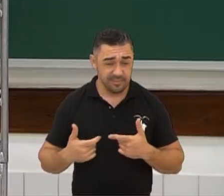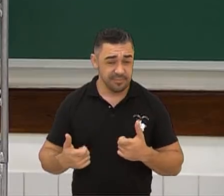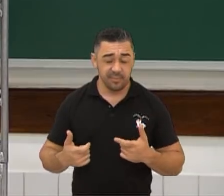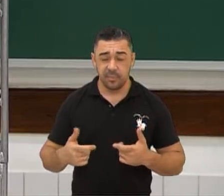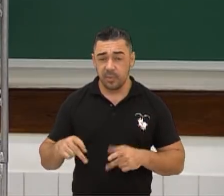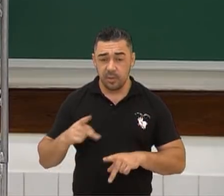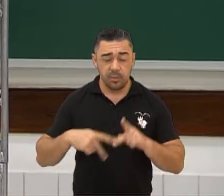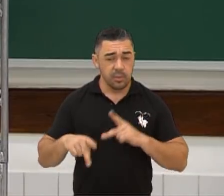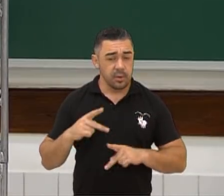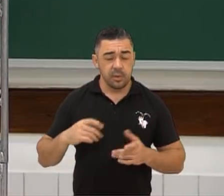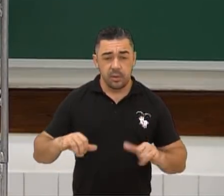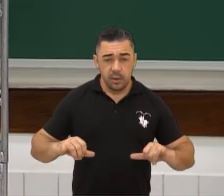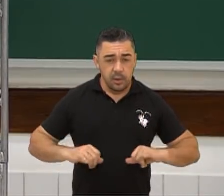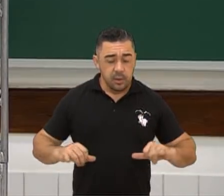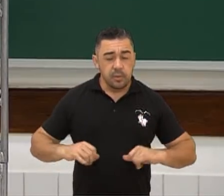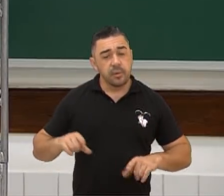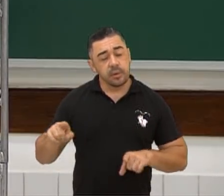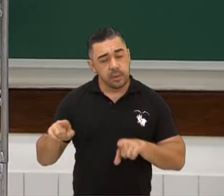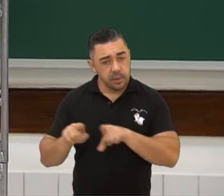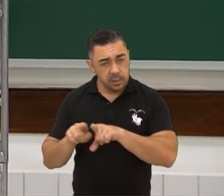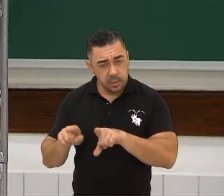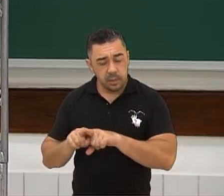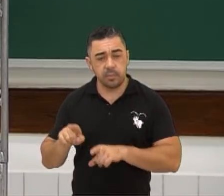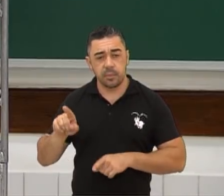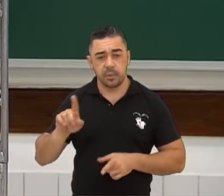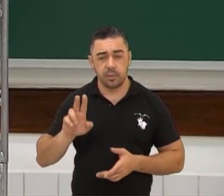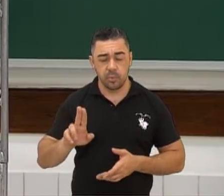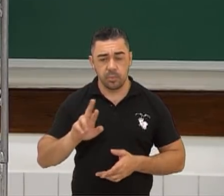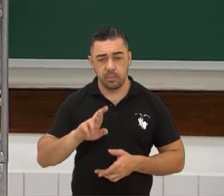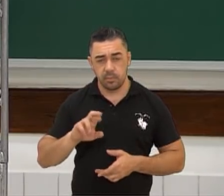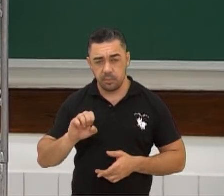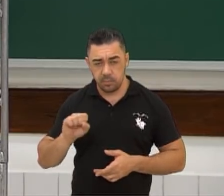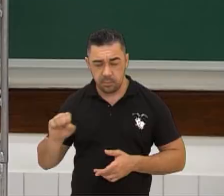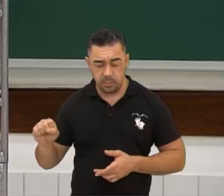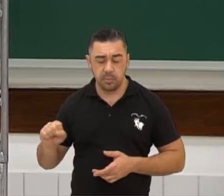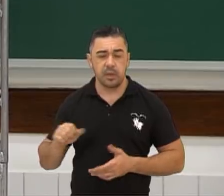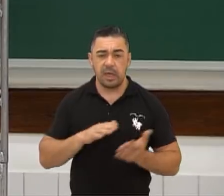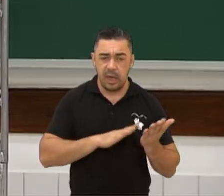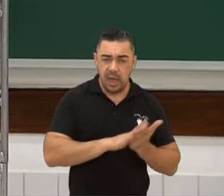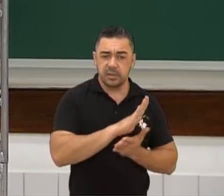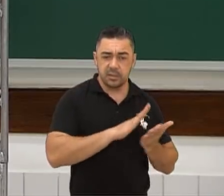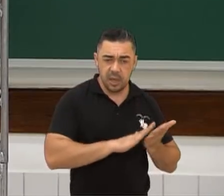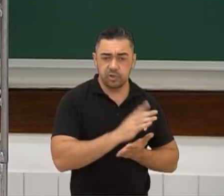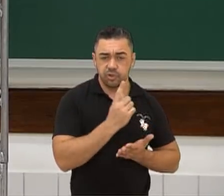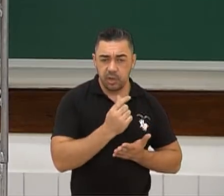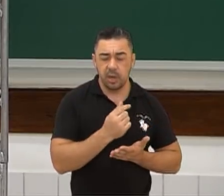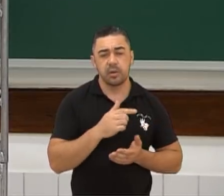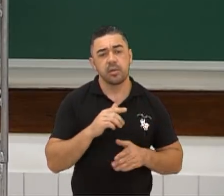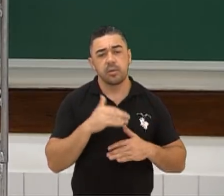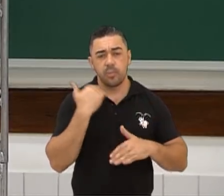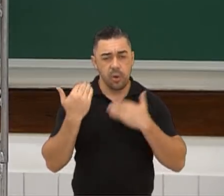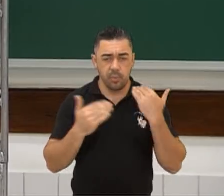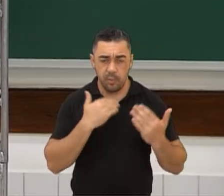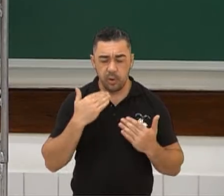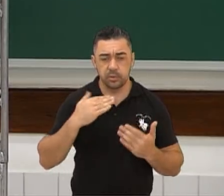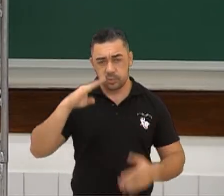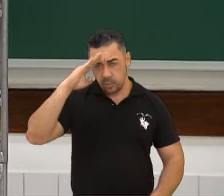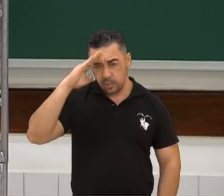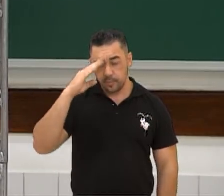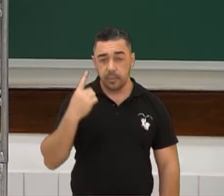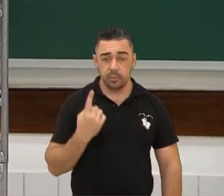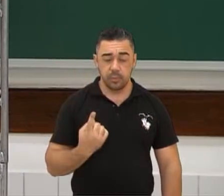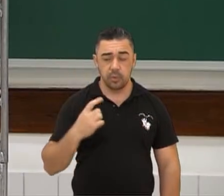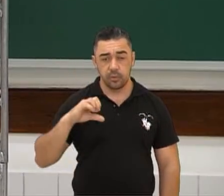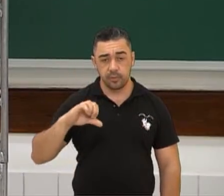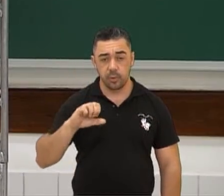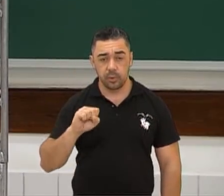para a população da União Soviética, muito gasto, muitos soldados morrendo. Até que em 1989, o Gorbachev